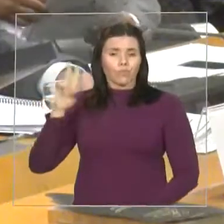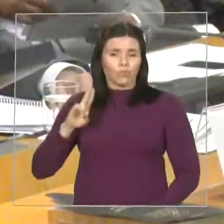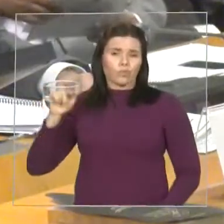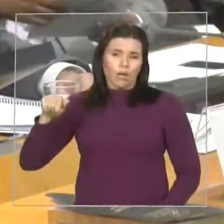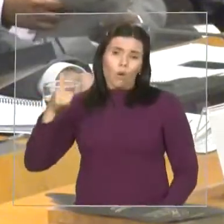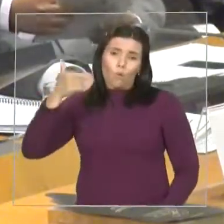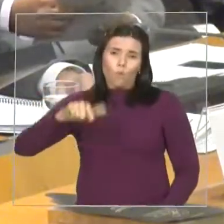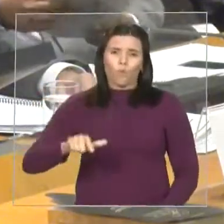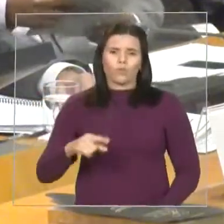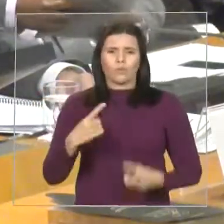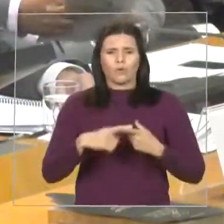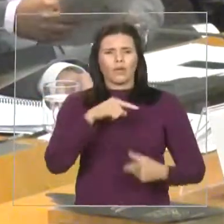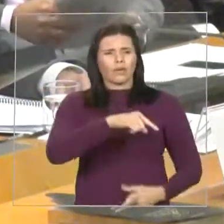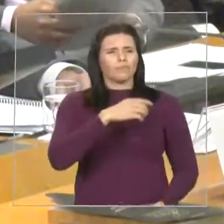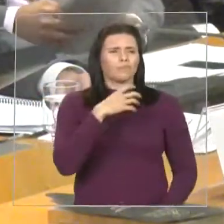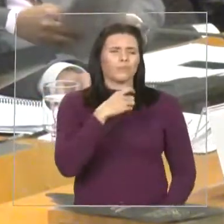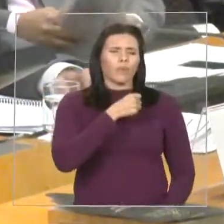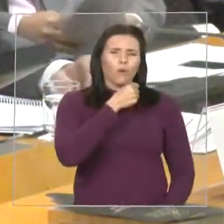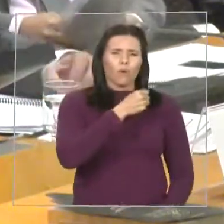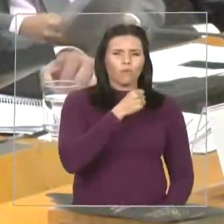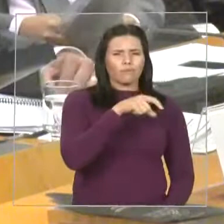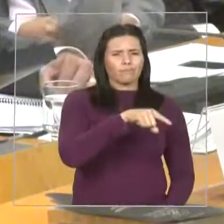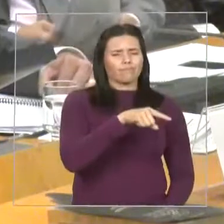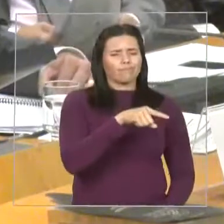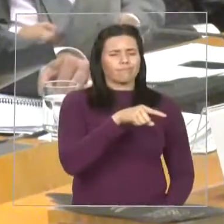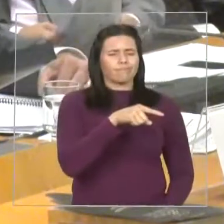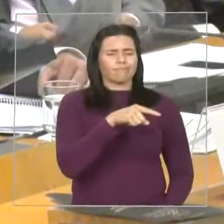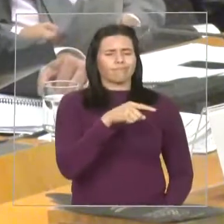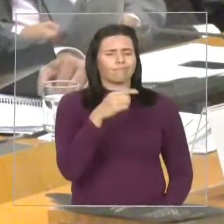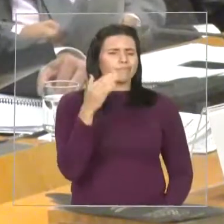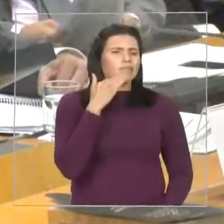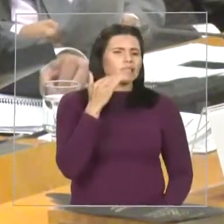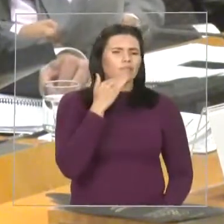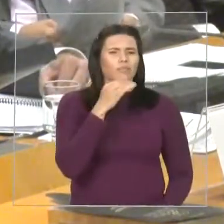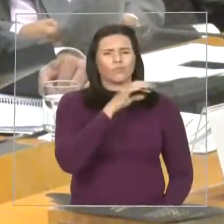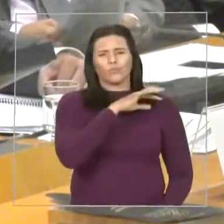Peço que reinicie a conferência do tempo do deputado Max.